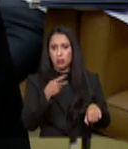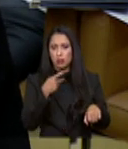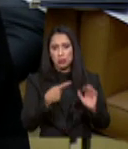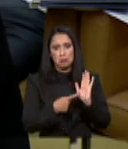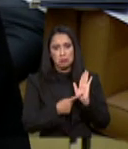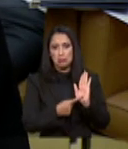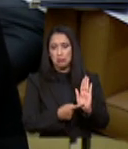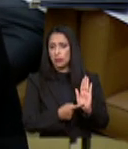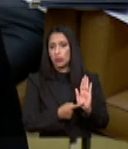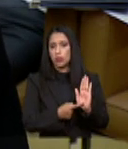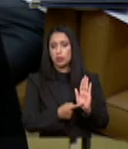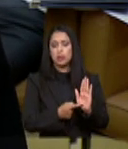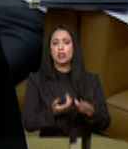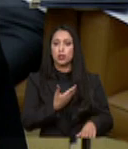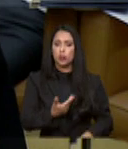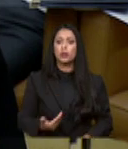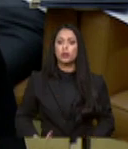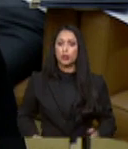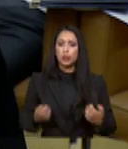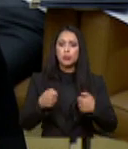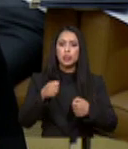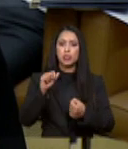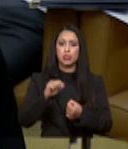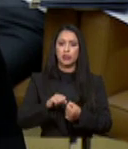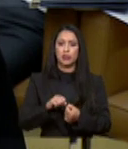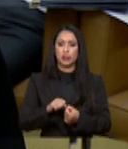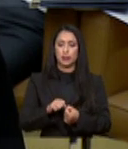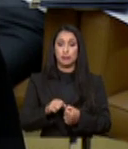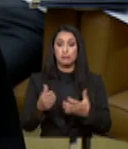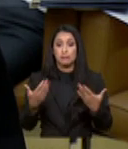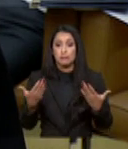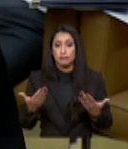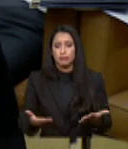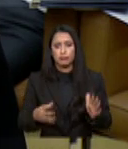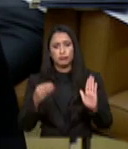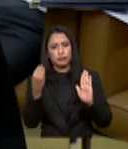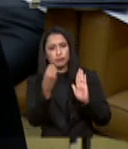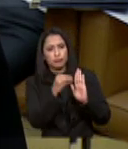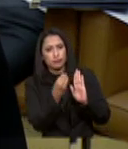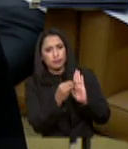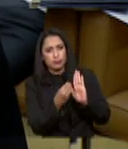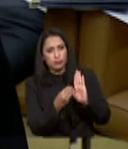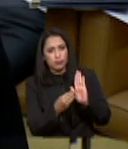determina ao Estado. Importante dizer aqui que os atos elencados